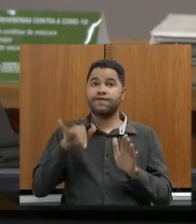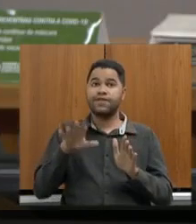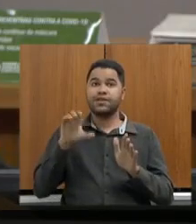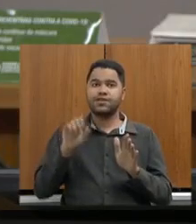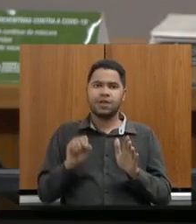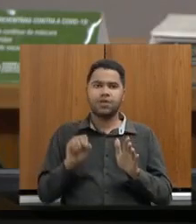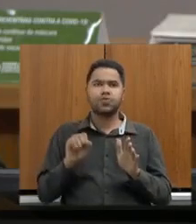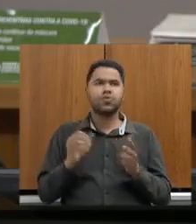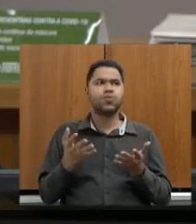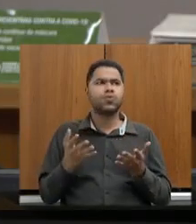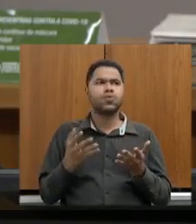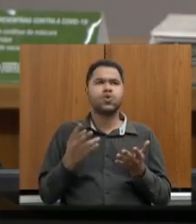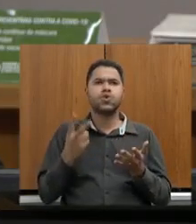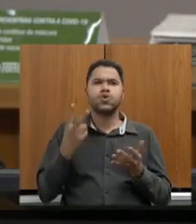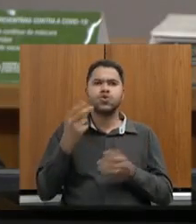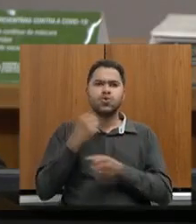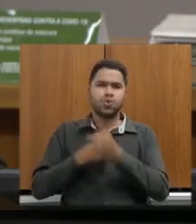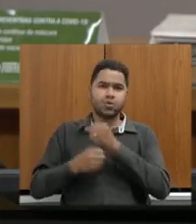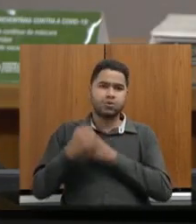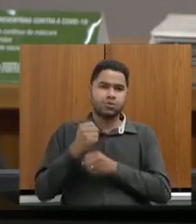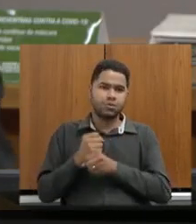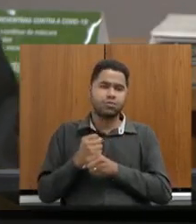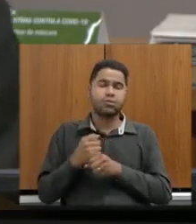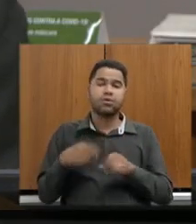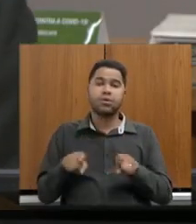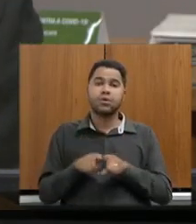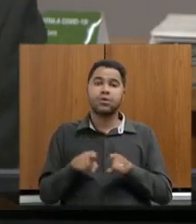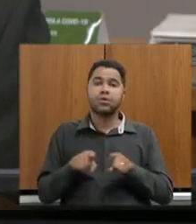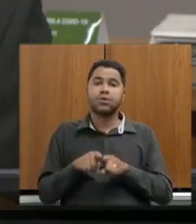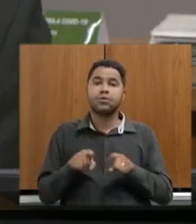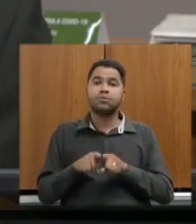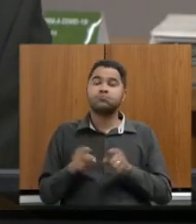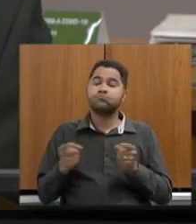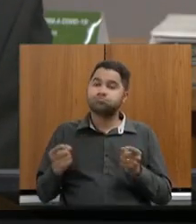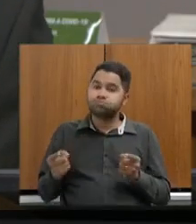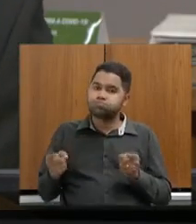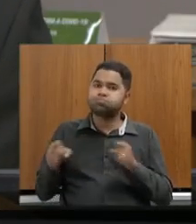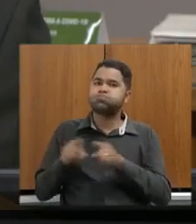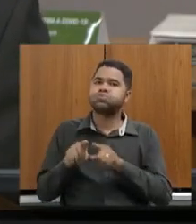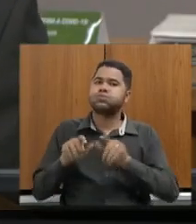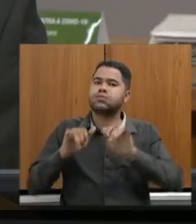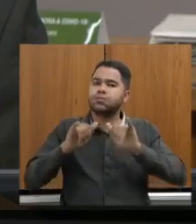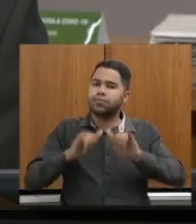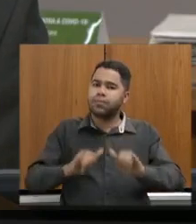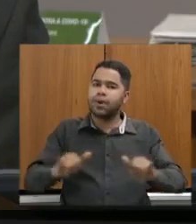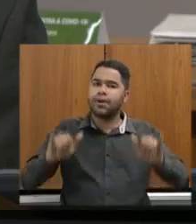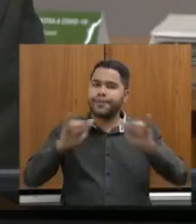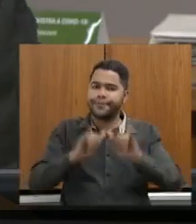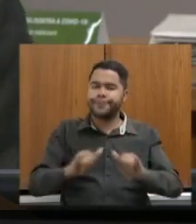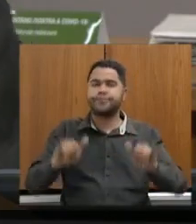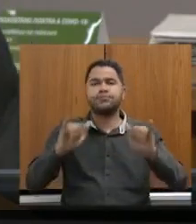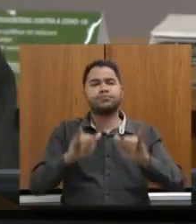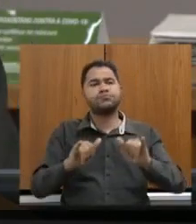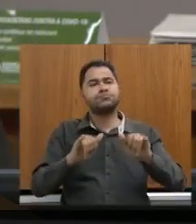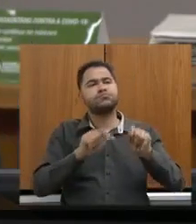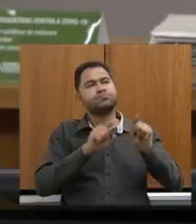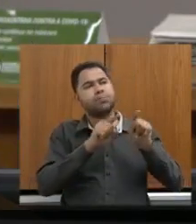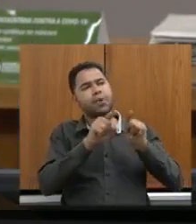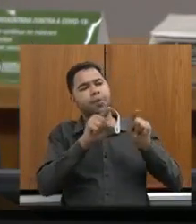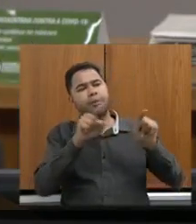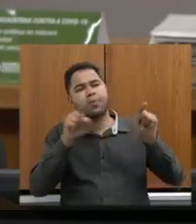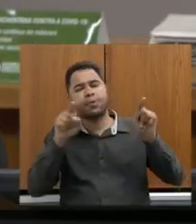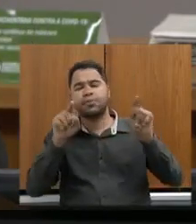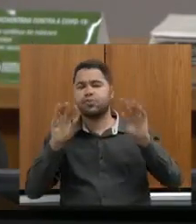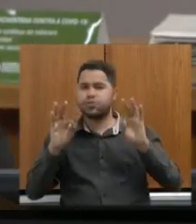Não mais do que dois anos e nós fizemos uma parceria e divulgamos isso por todos os